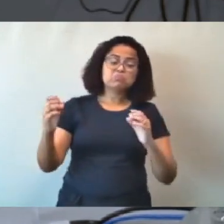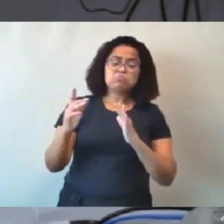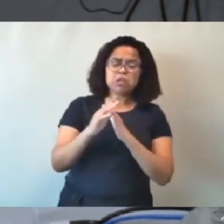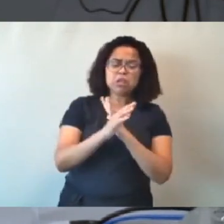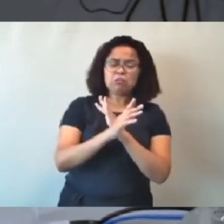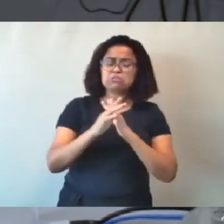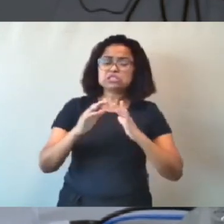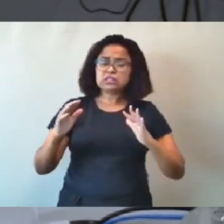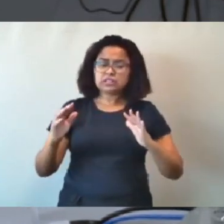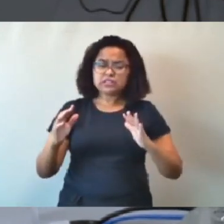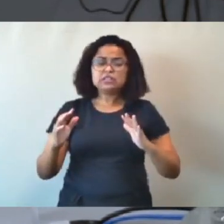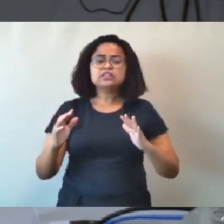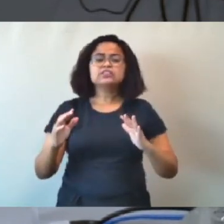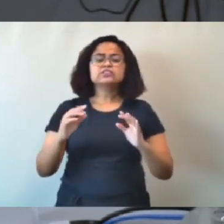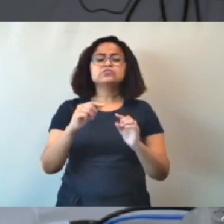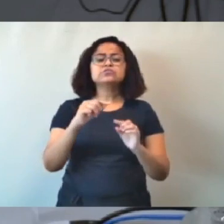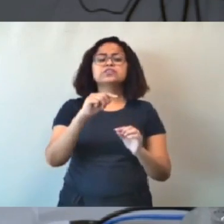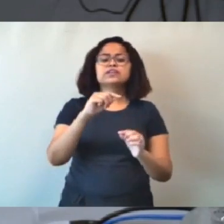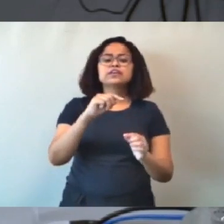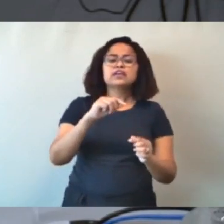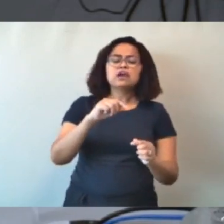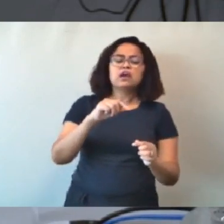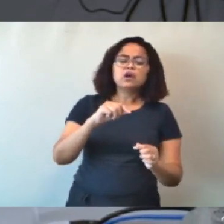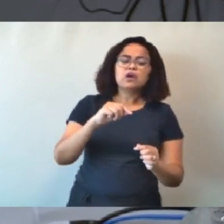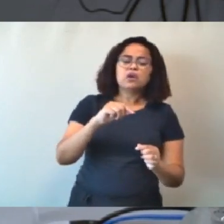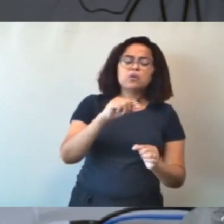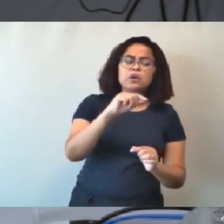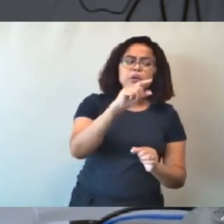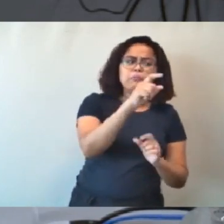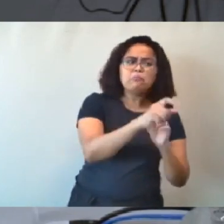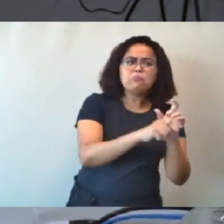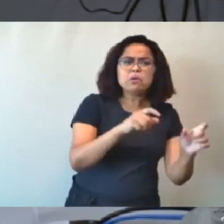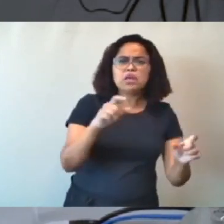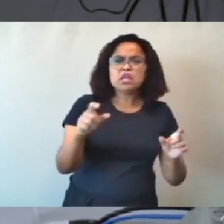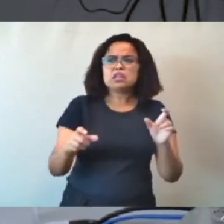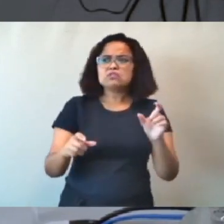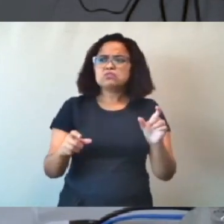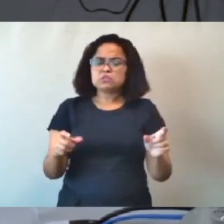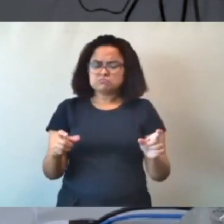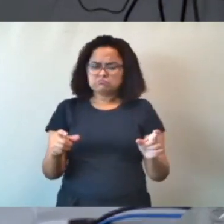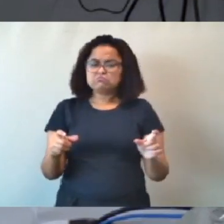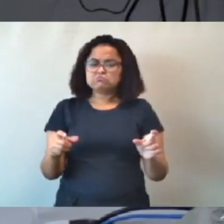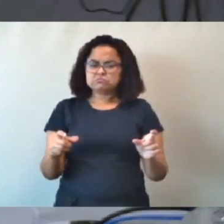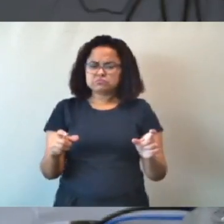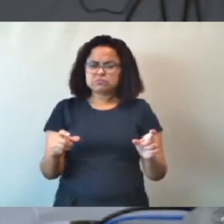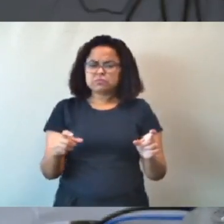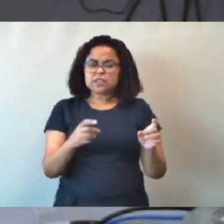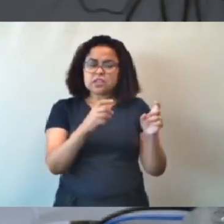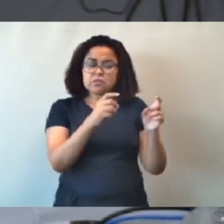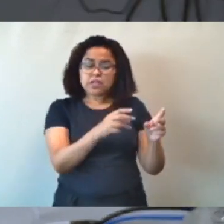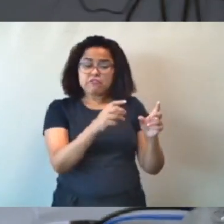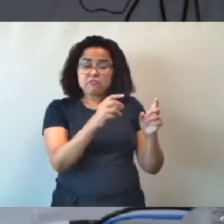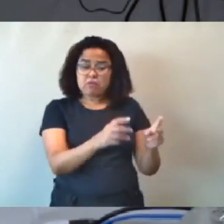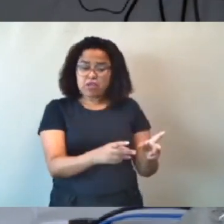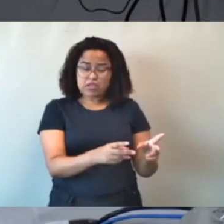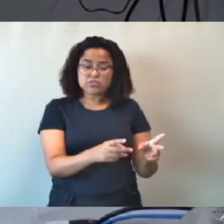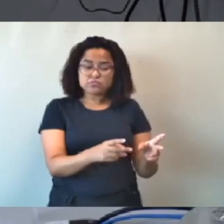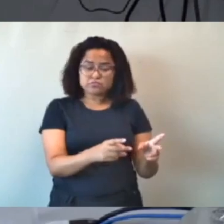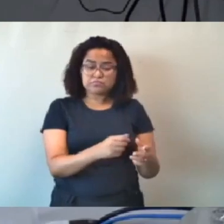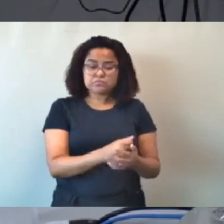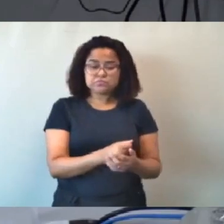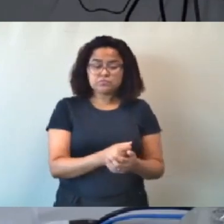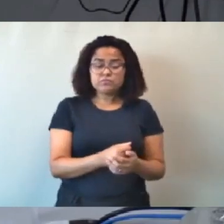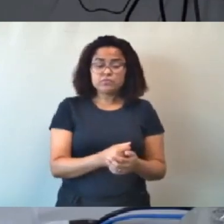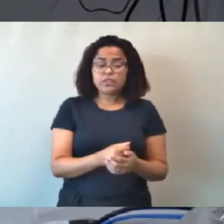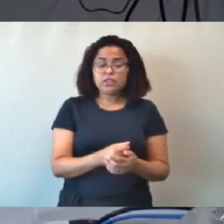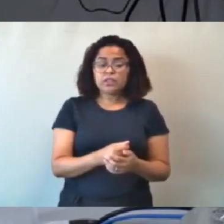por todo mundo que utiliza e necessita daquele espaço. E, evidentemente, o desejo que nós temos no final é fazermos